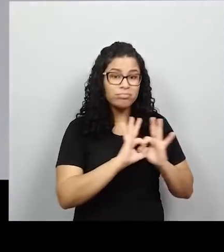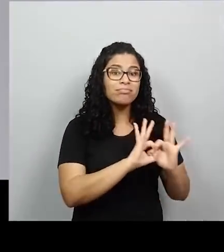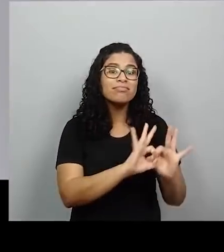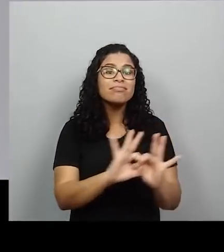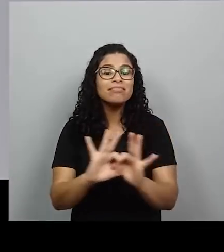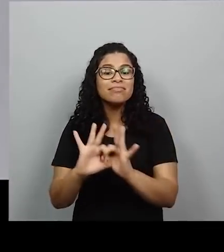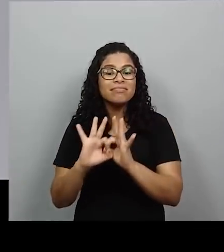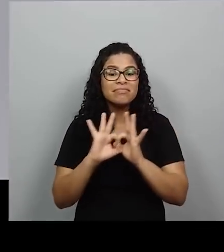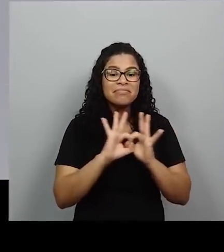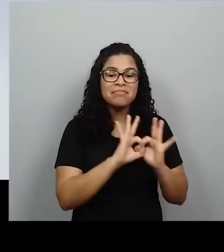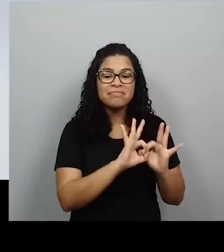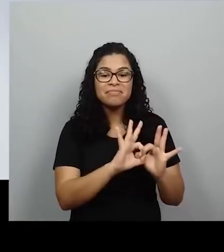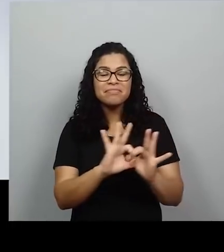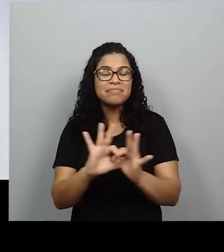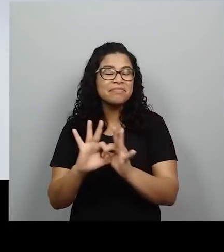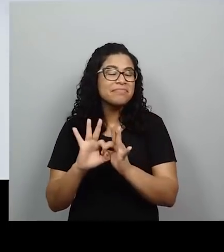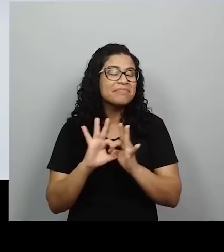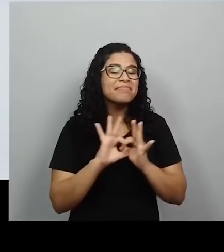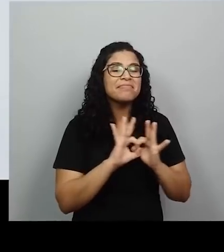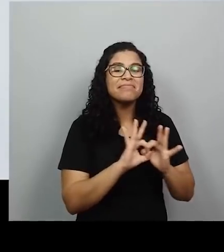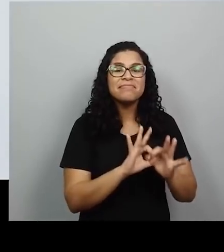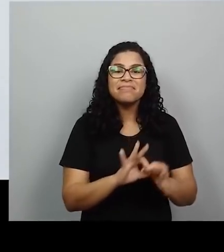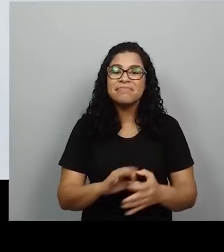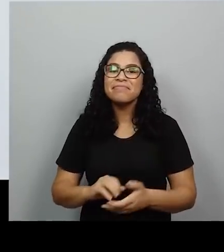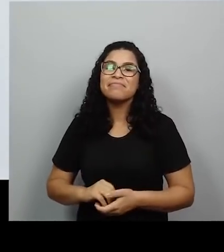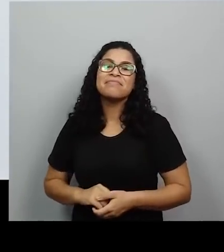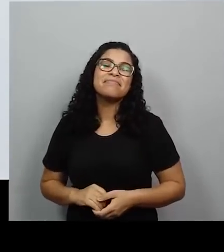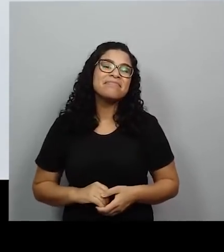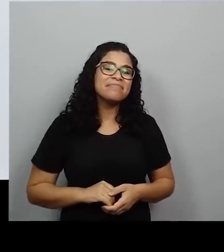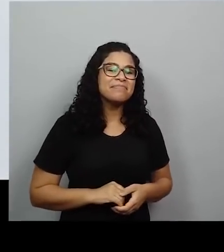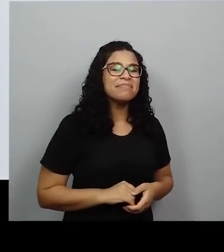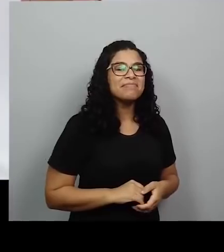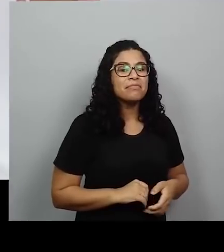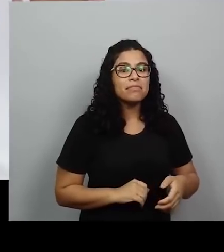brotherhood of man.